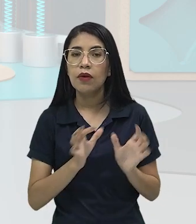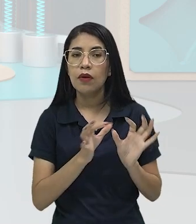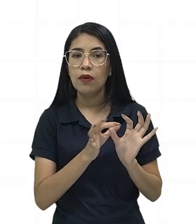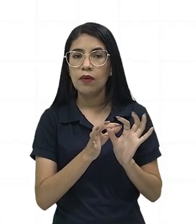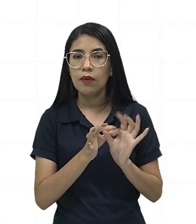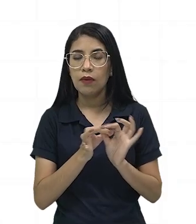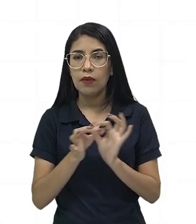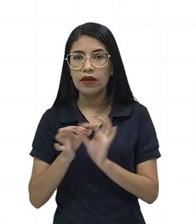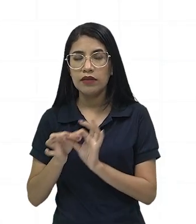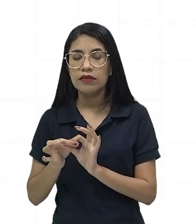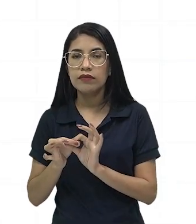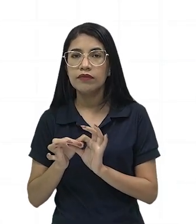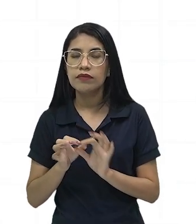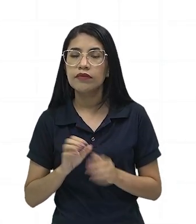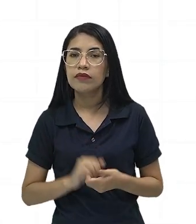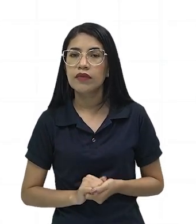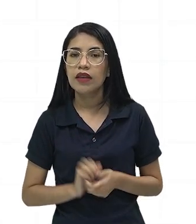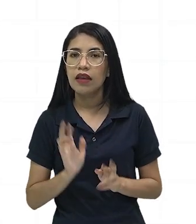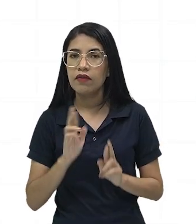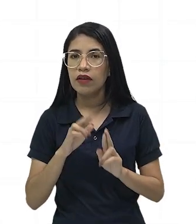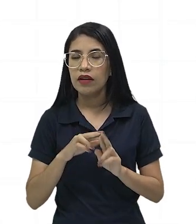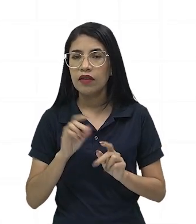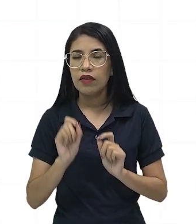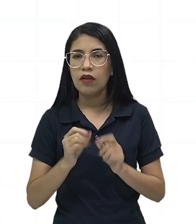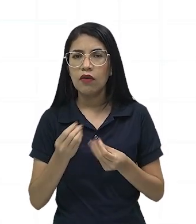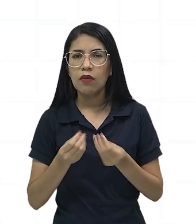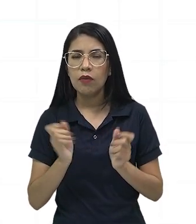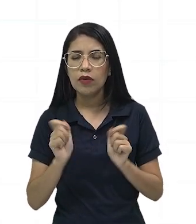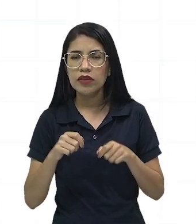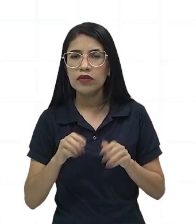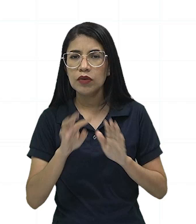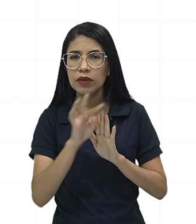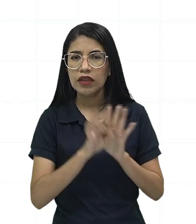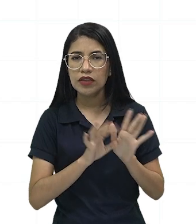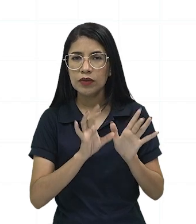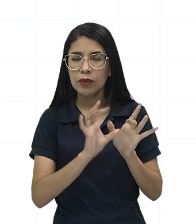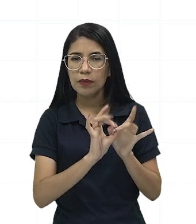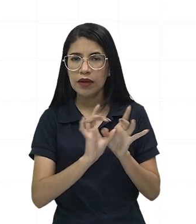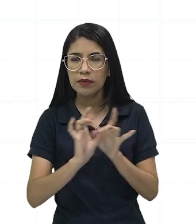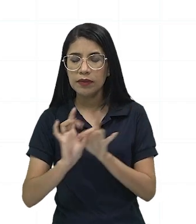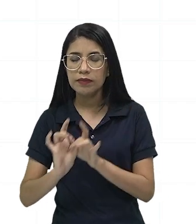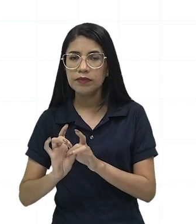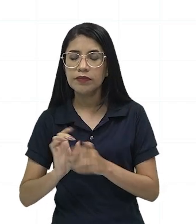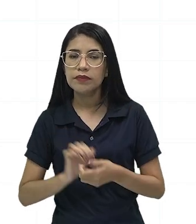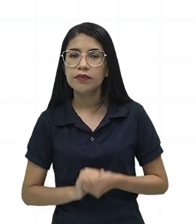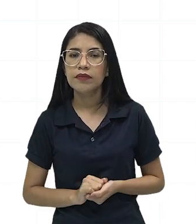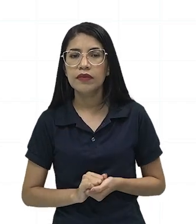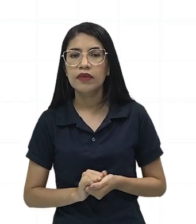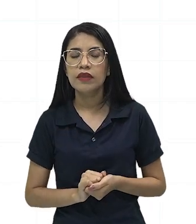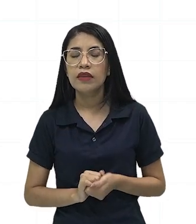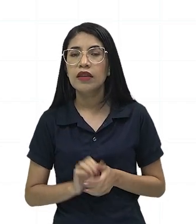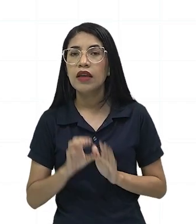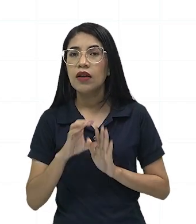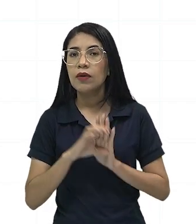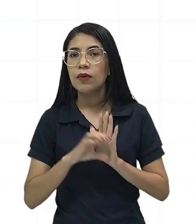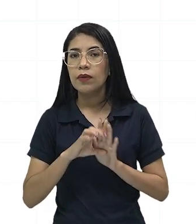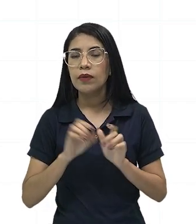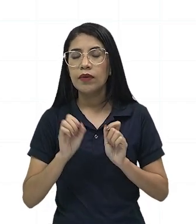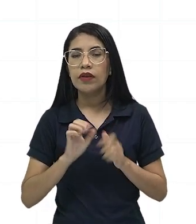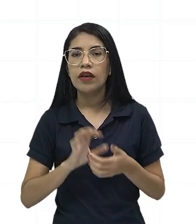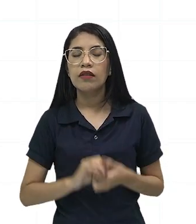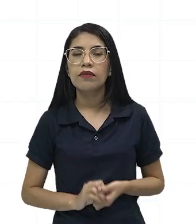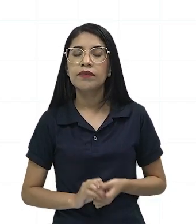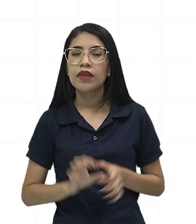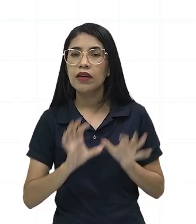coesão referencial. Existem formas de costurar o texto, e uma delas é referenciando. Ali no meu conceito, a